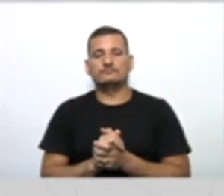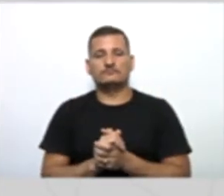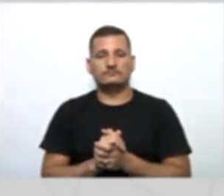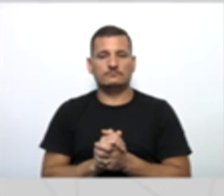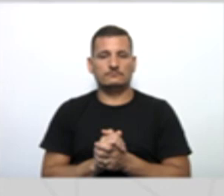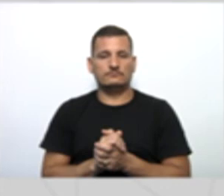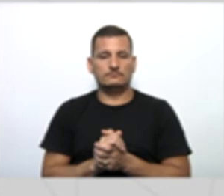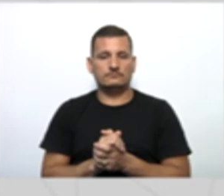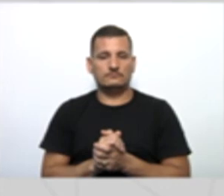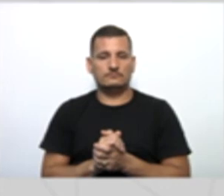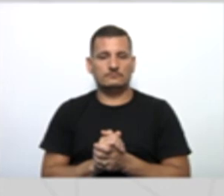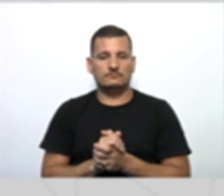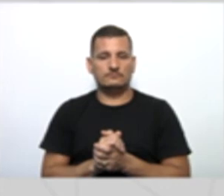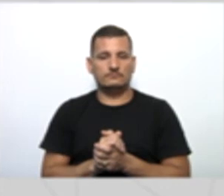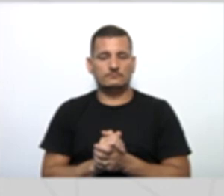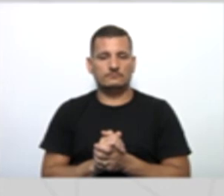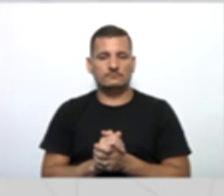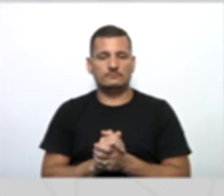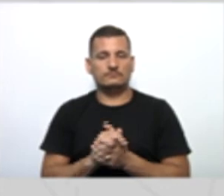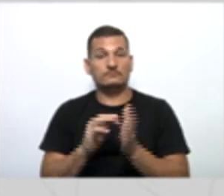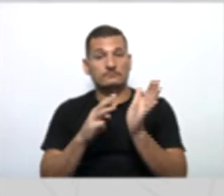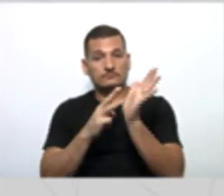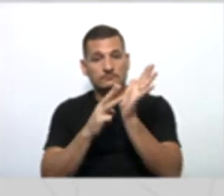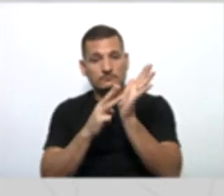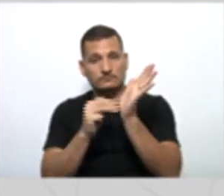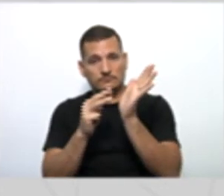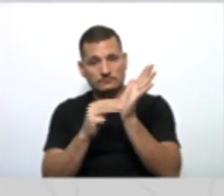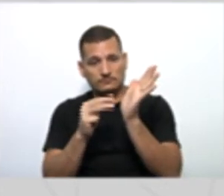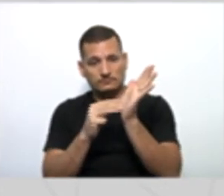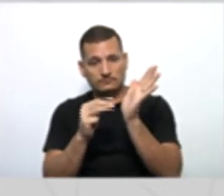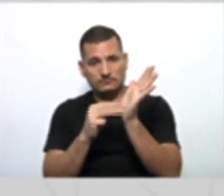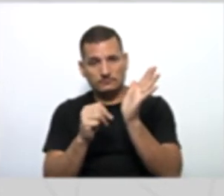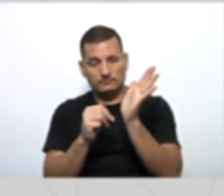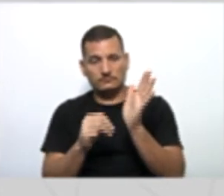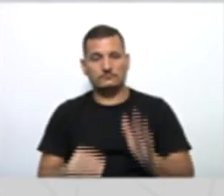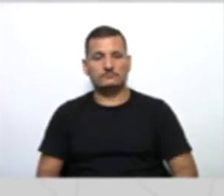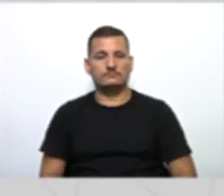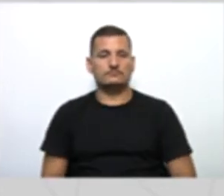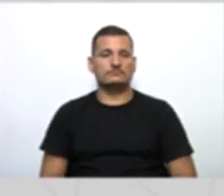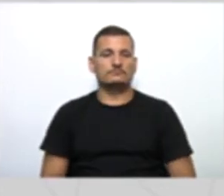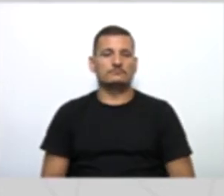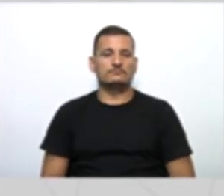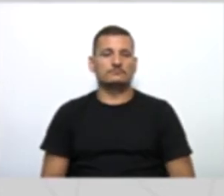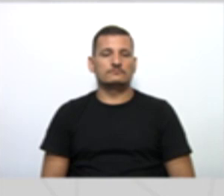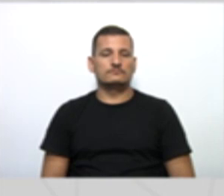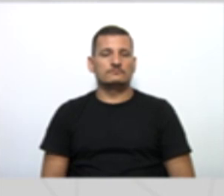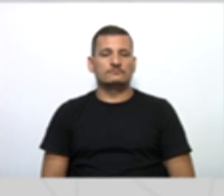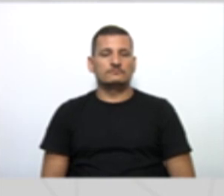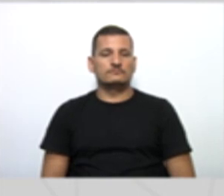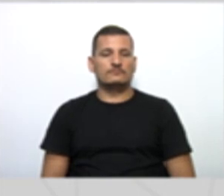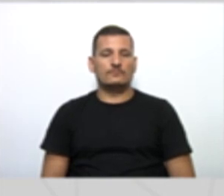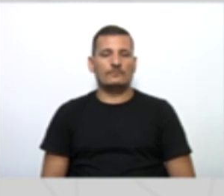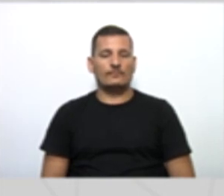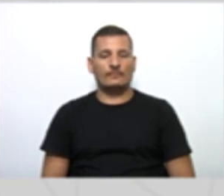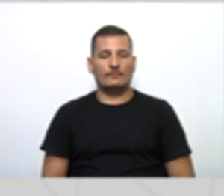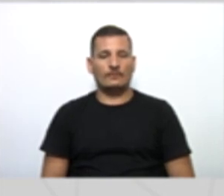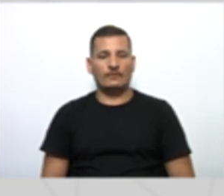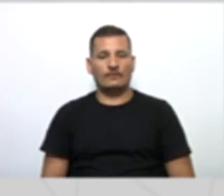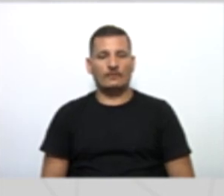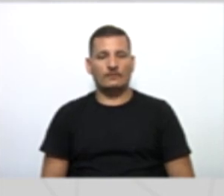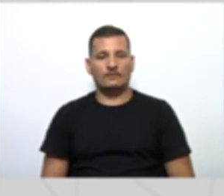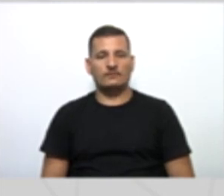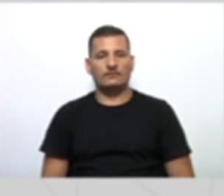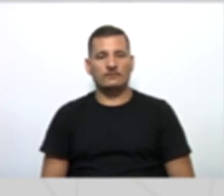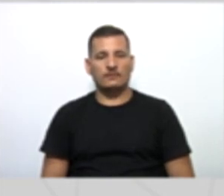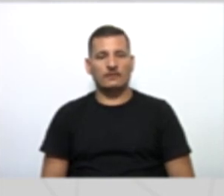resposta. A metodologia, ela tem o no esboço do projeto, além